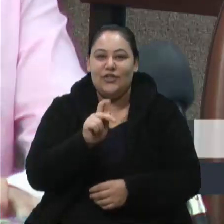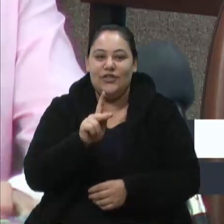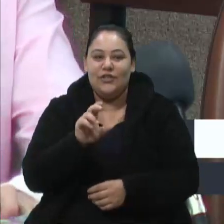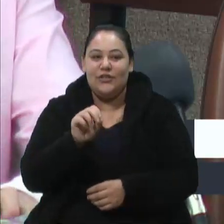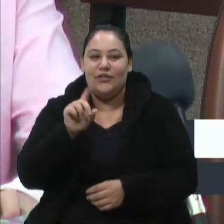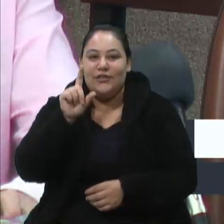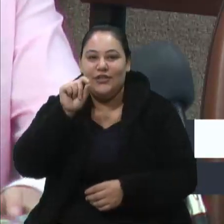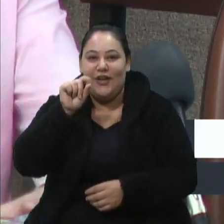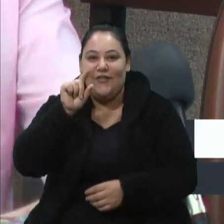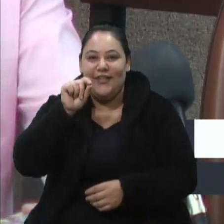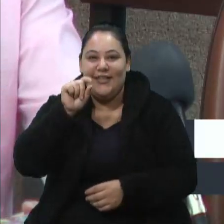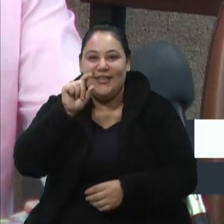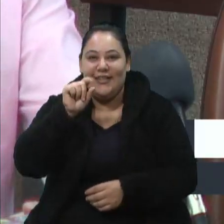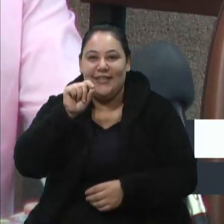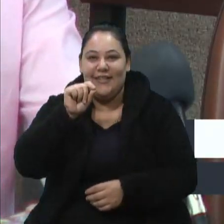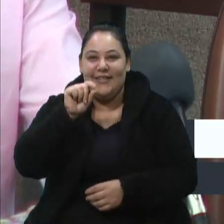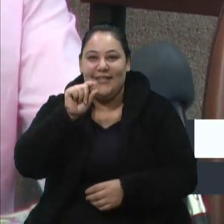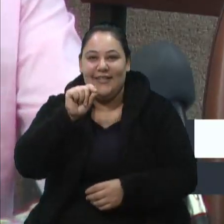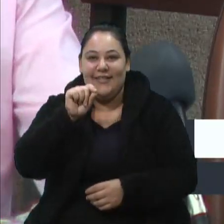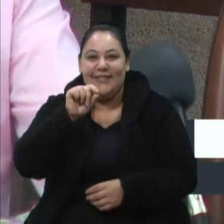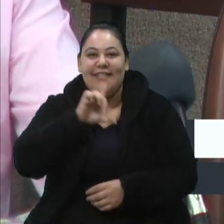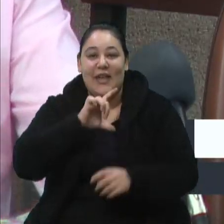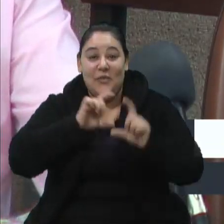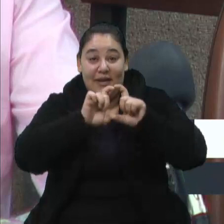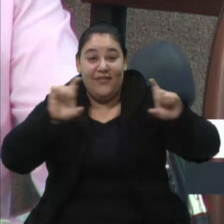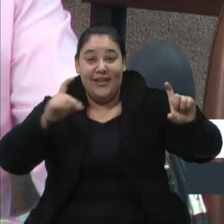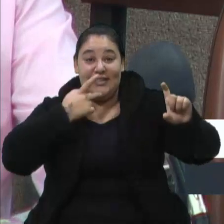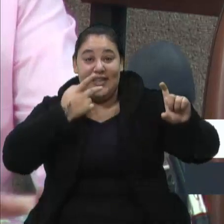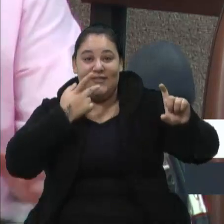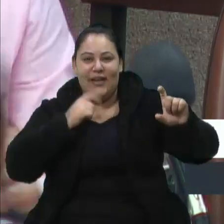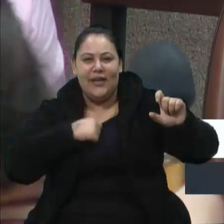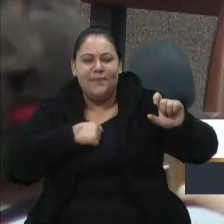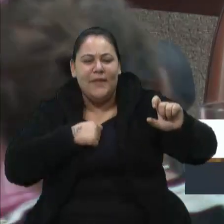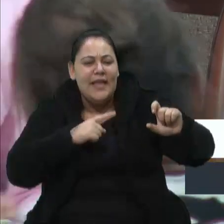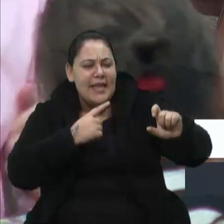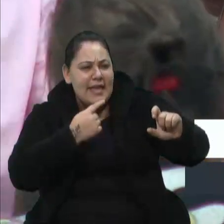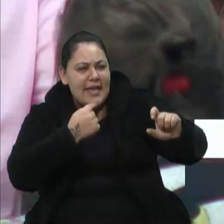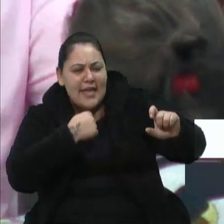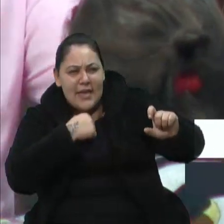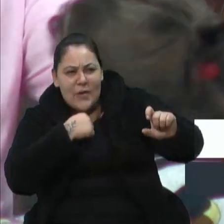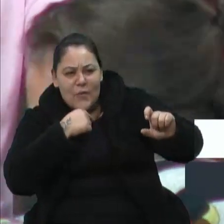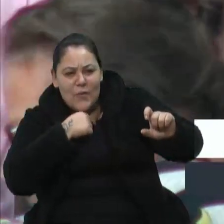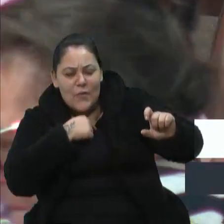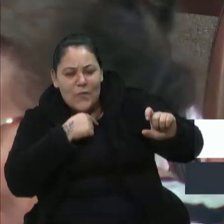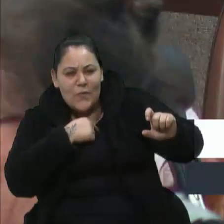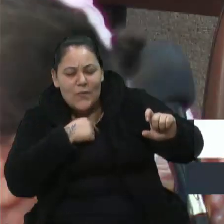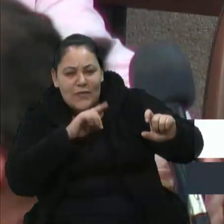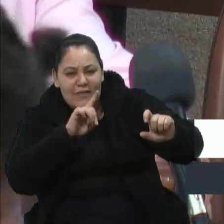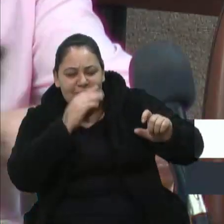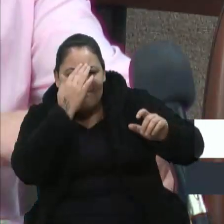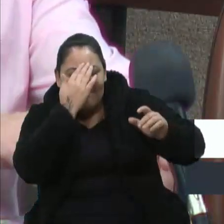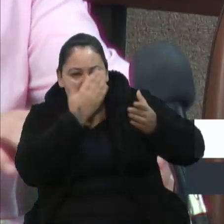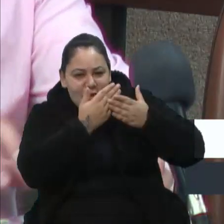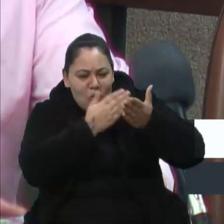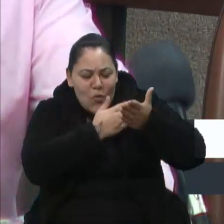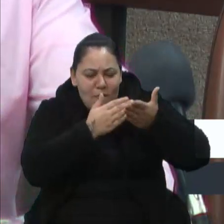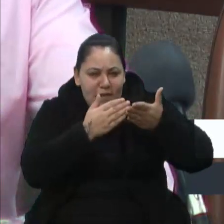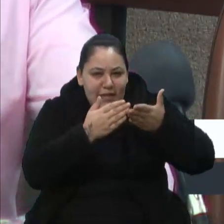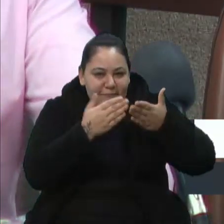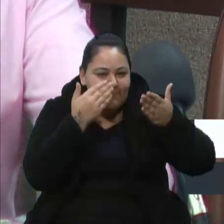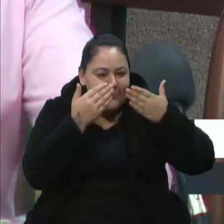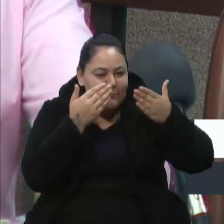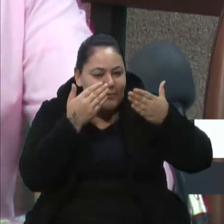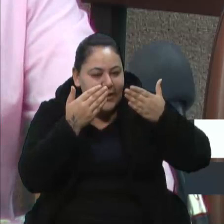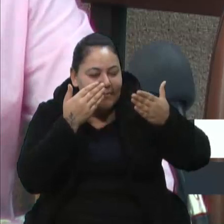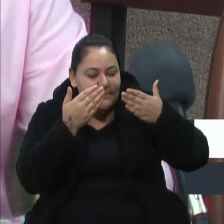assim: suspeitei desde o princípio. Né? O Chapolin, o Chaves,